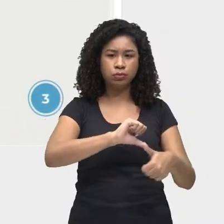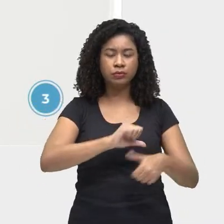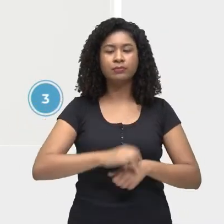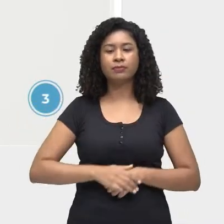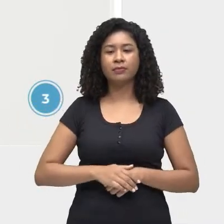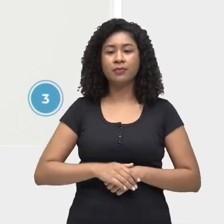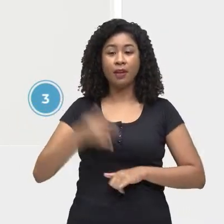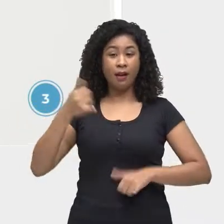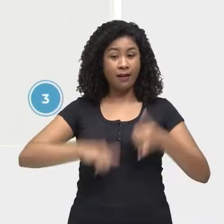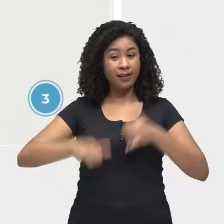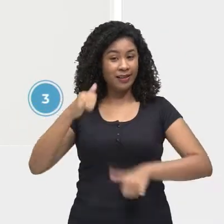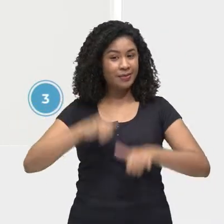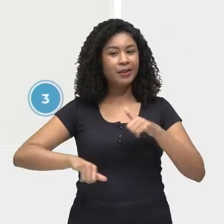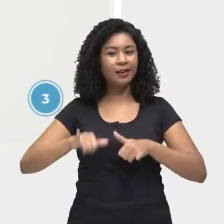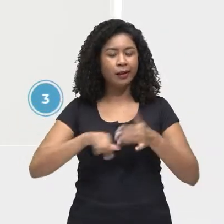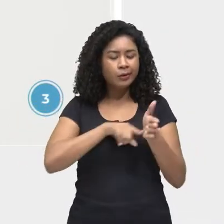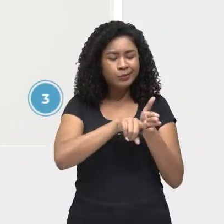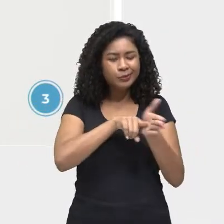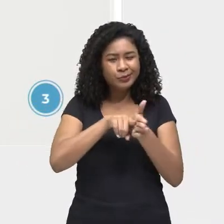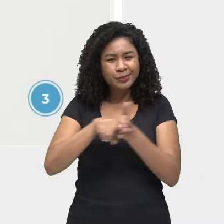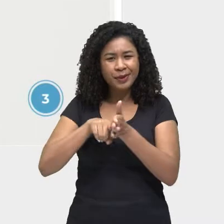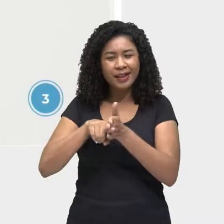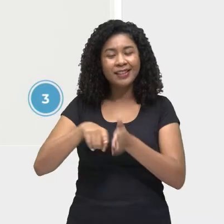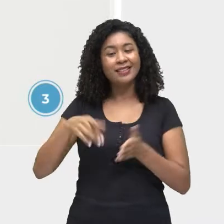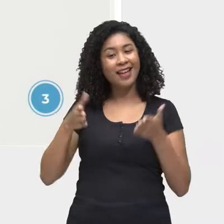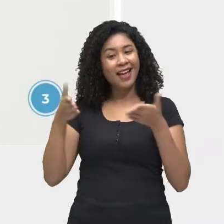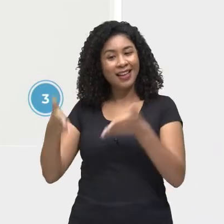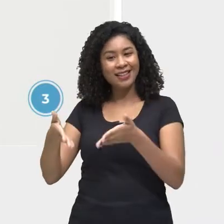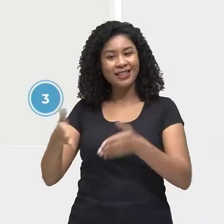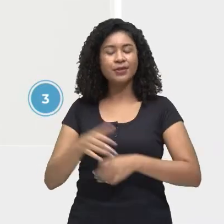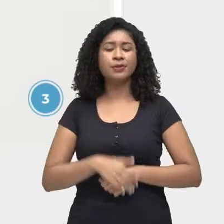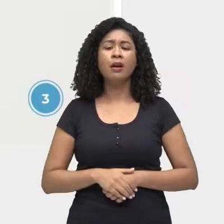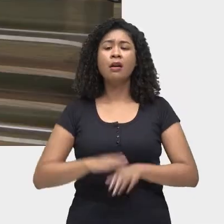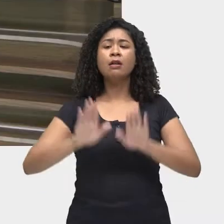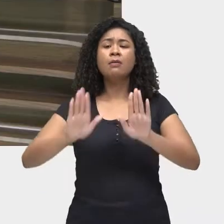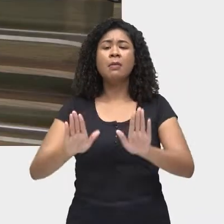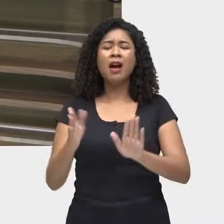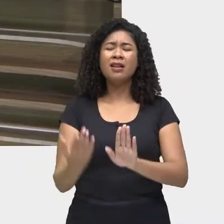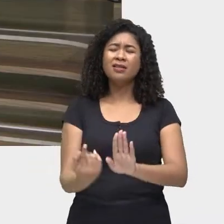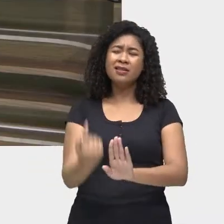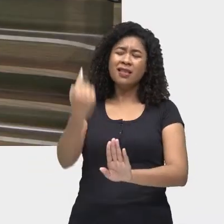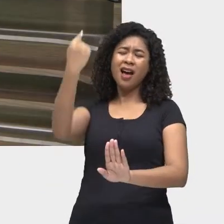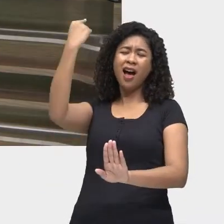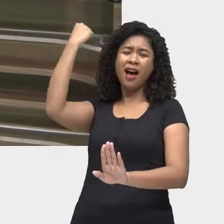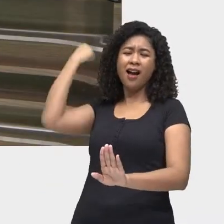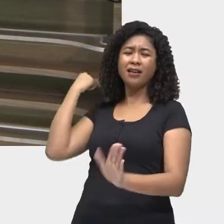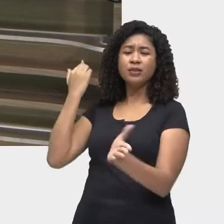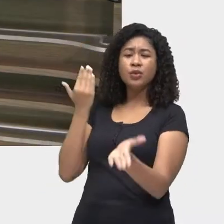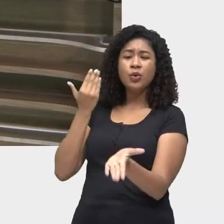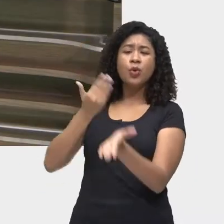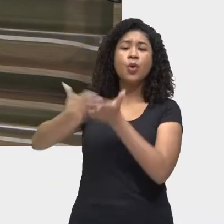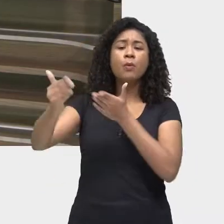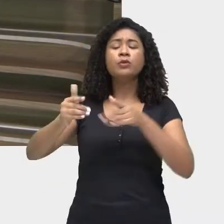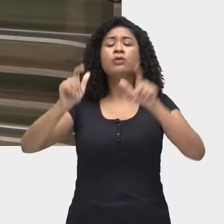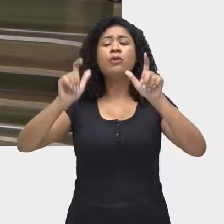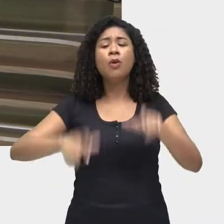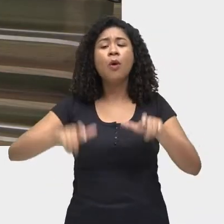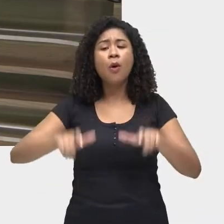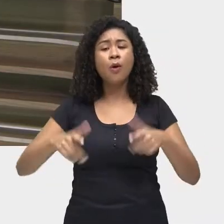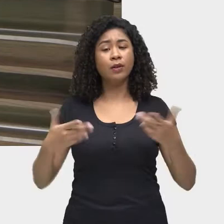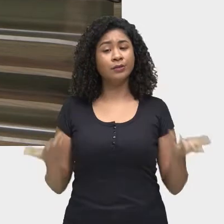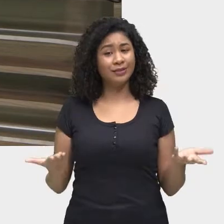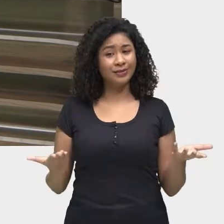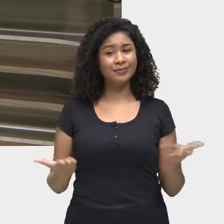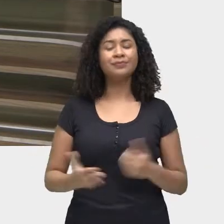nos ensina. Mas tudo começou aonde? Onde é que começou o aparecimento da química? Então,